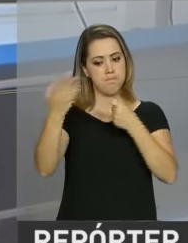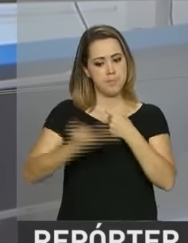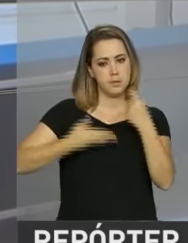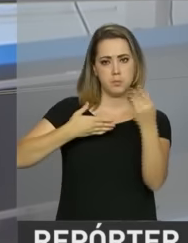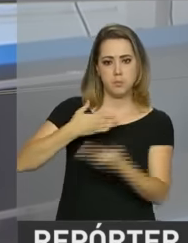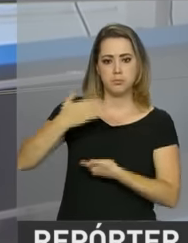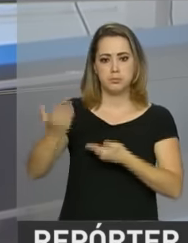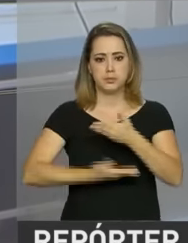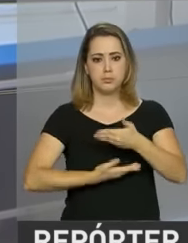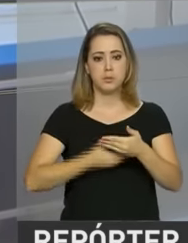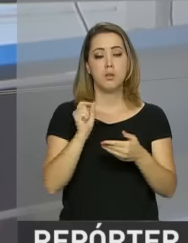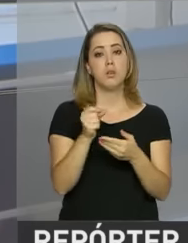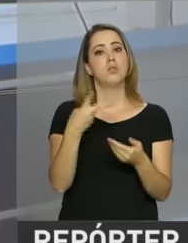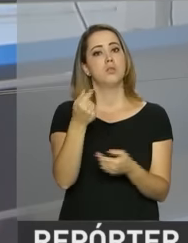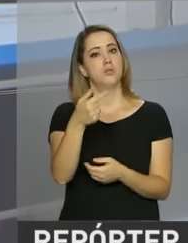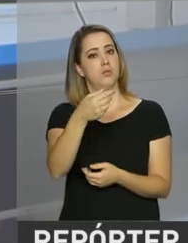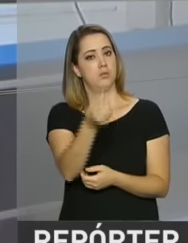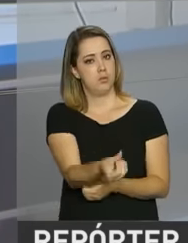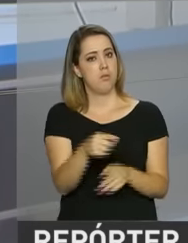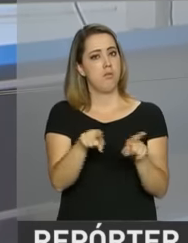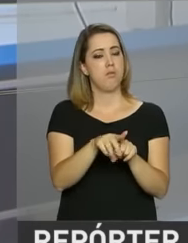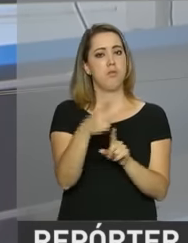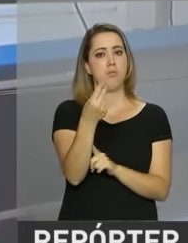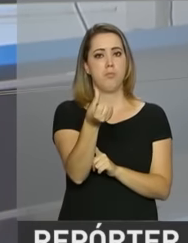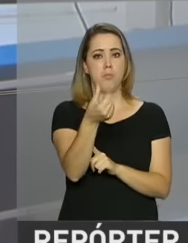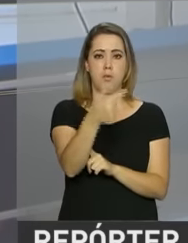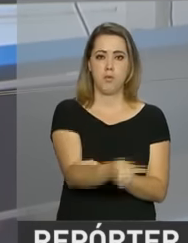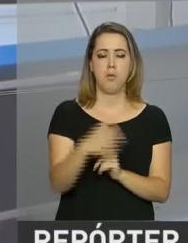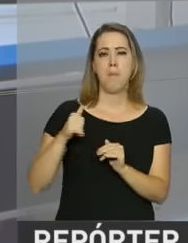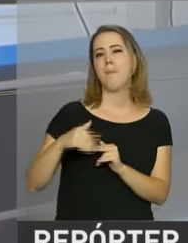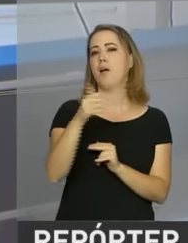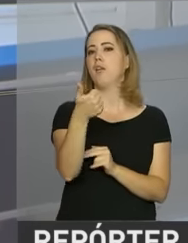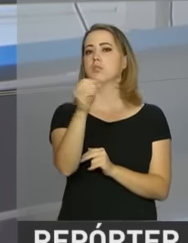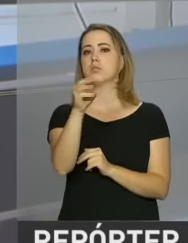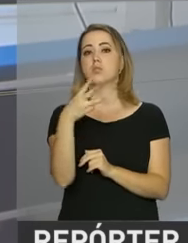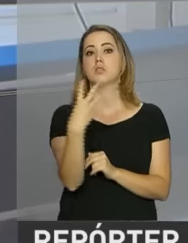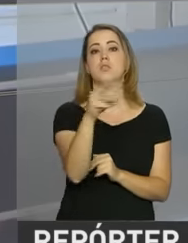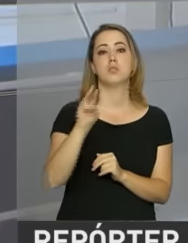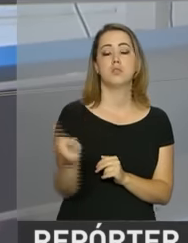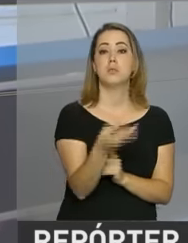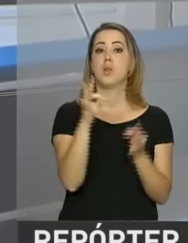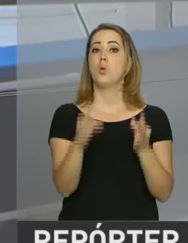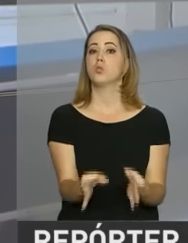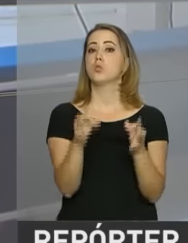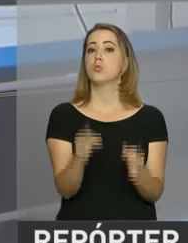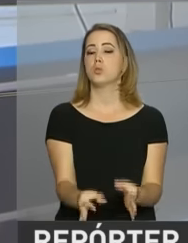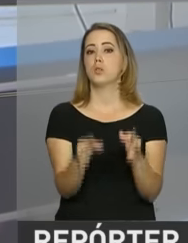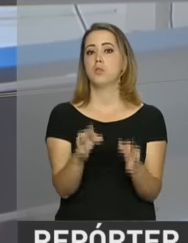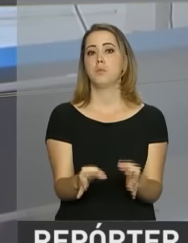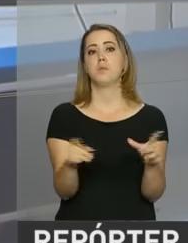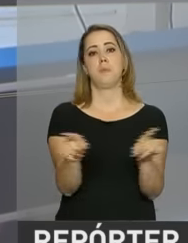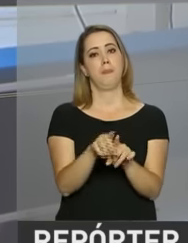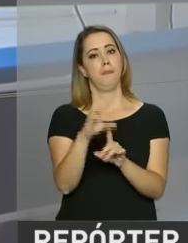soja 2016 2017 que deve superar os 103 milhões de toneladas estimados pela compania